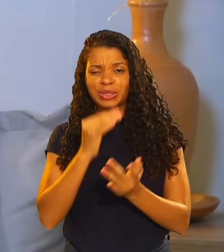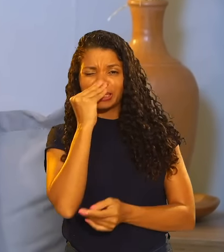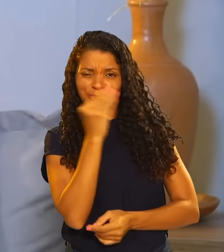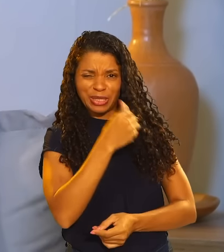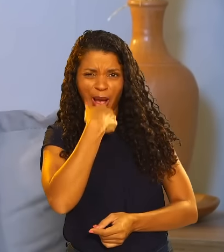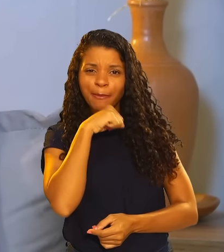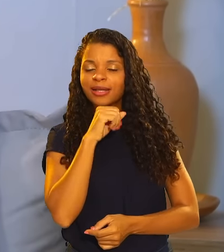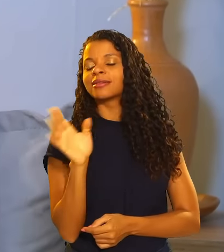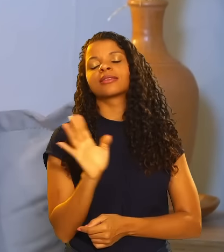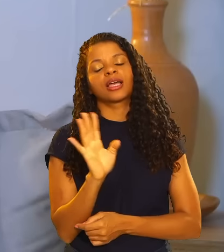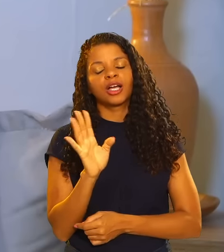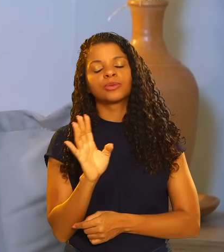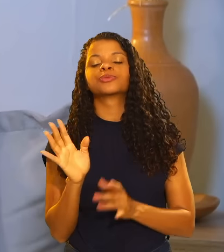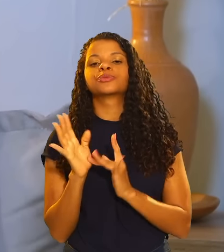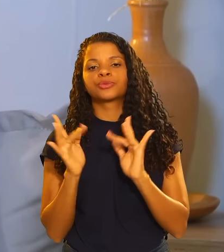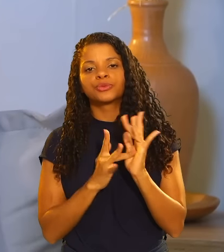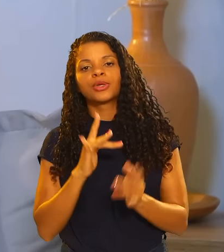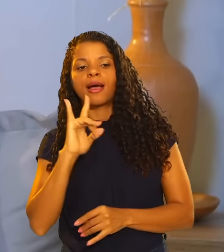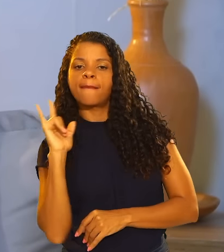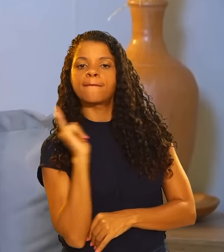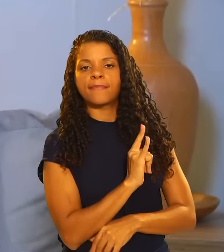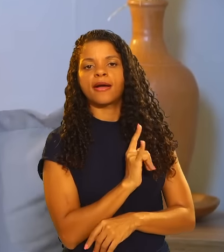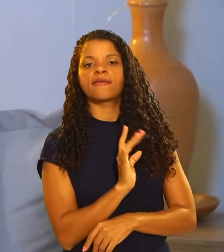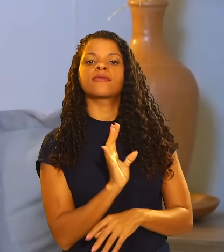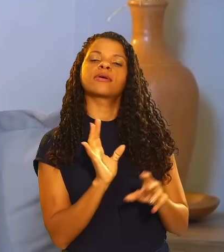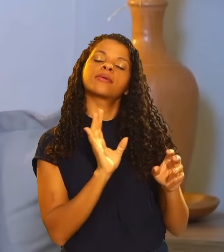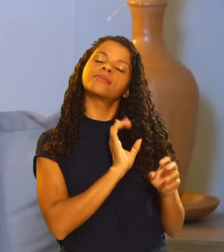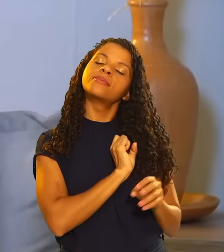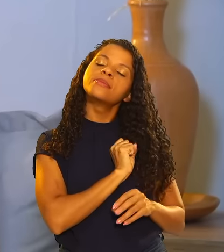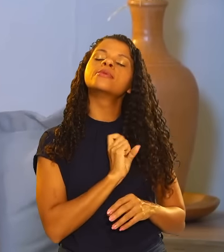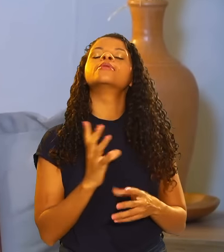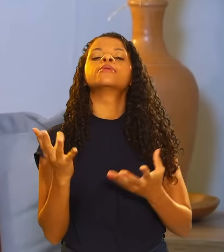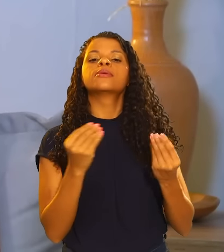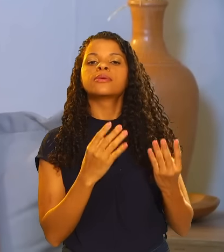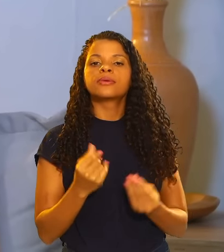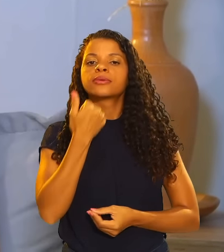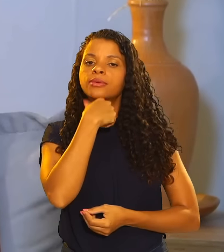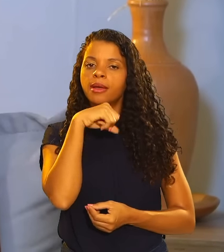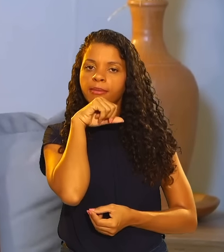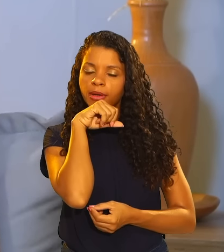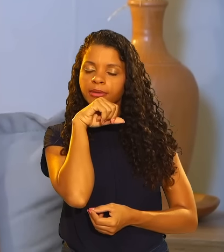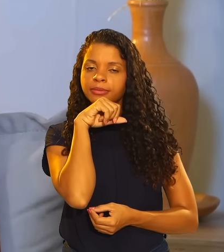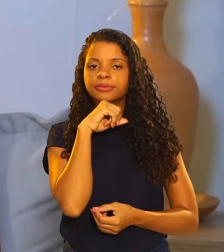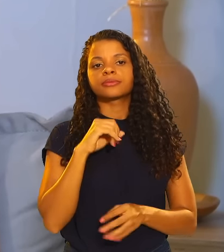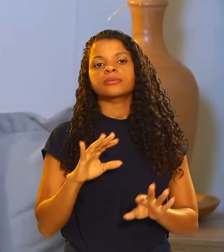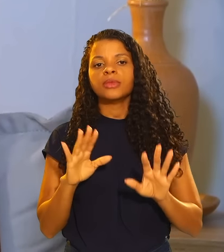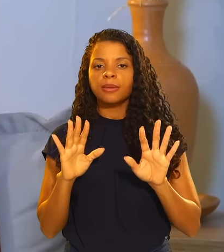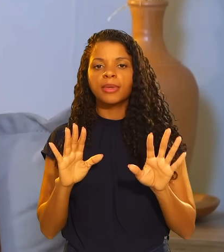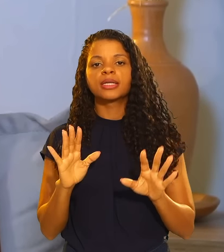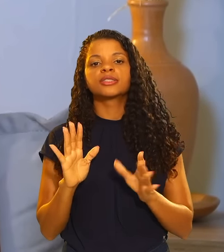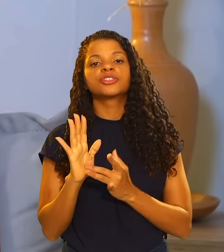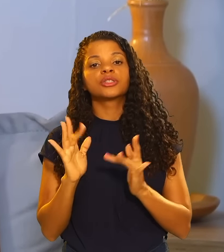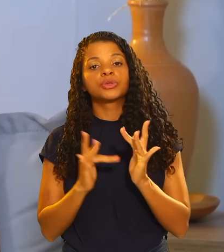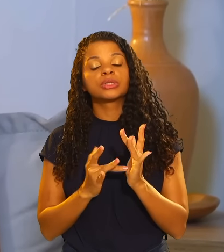como salvador dela, porque ele também veio morrer por ela. Mas ele quis ali colocar as coisas no lugar e falar bem assim,